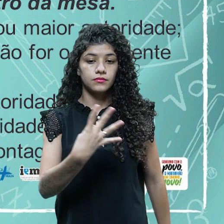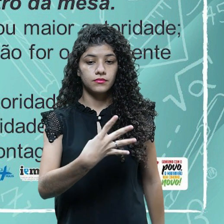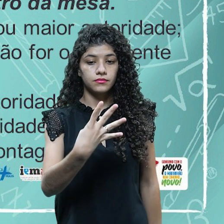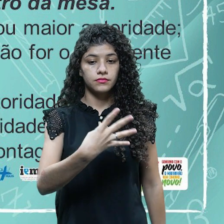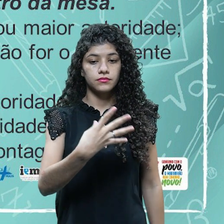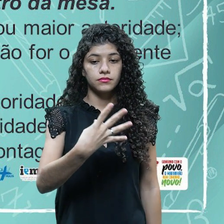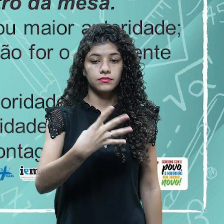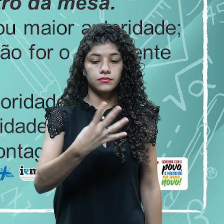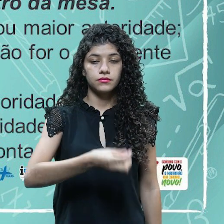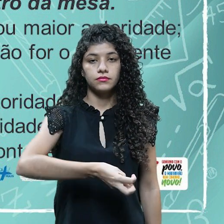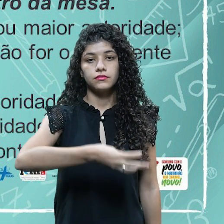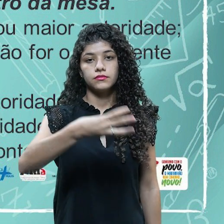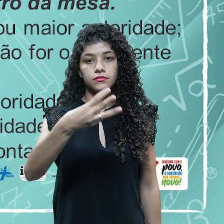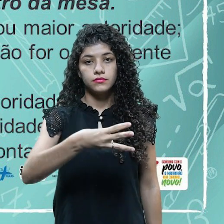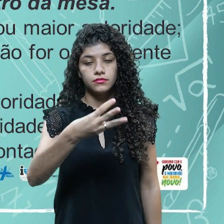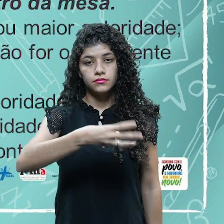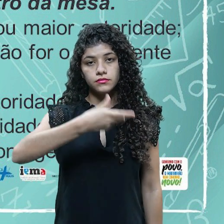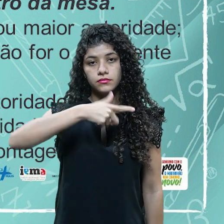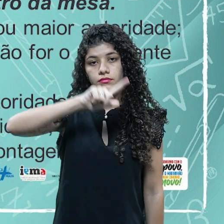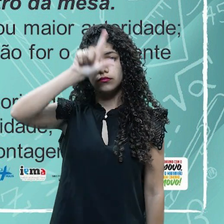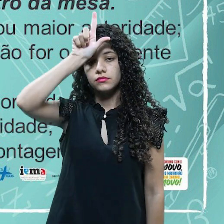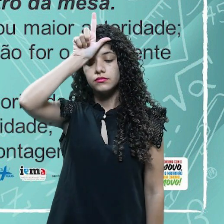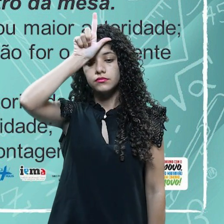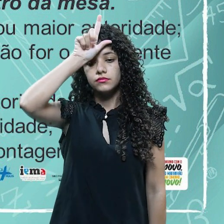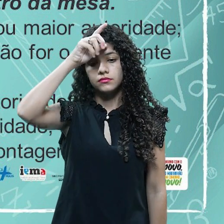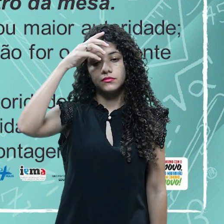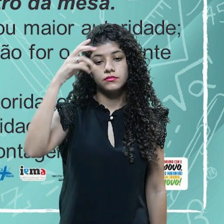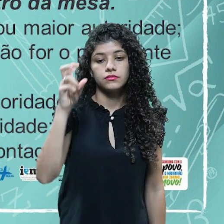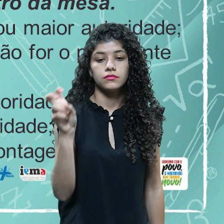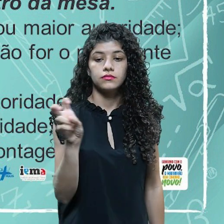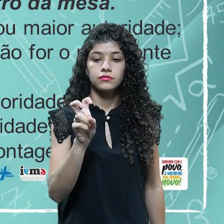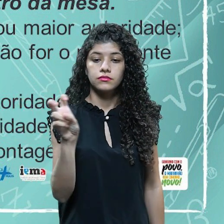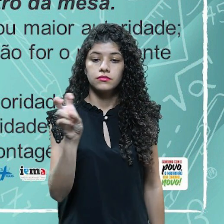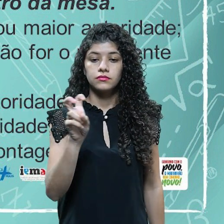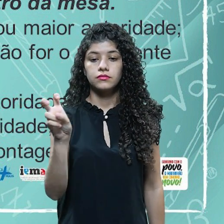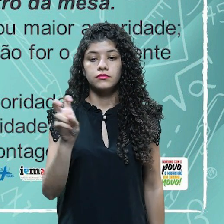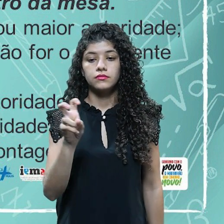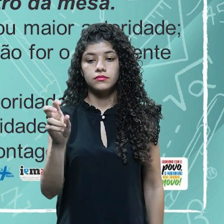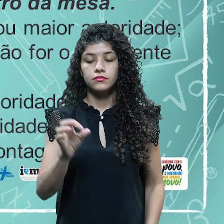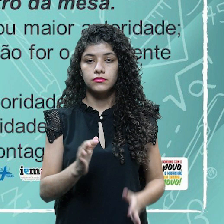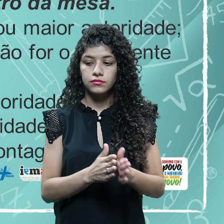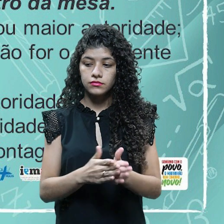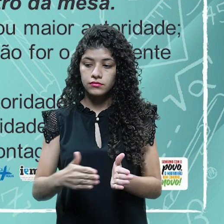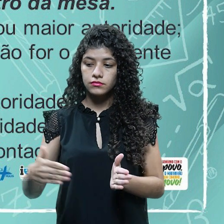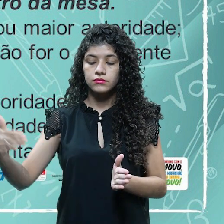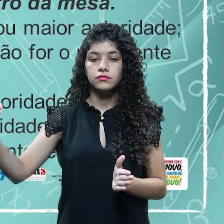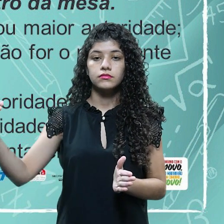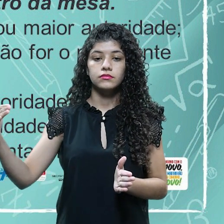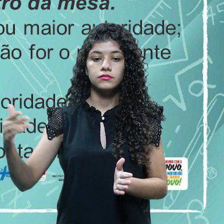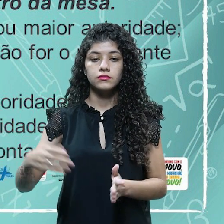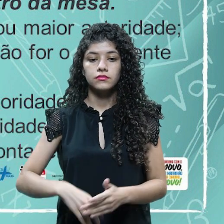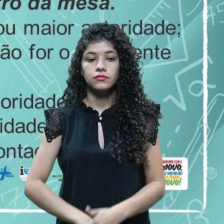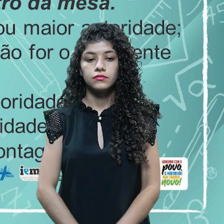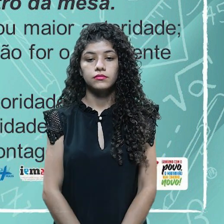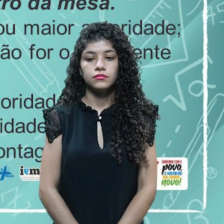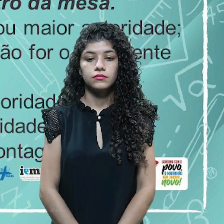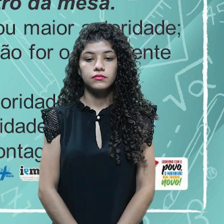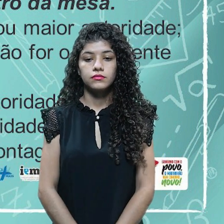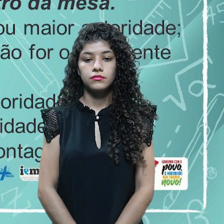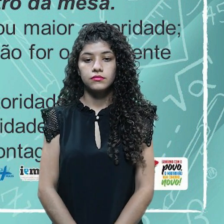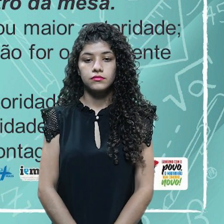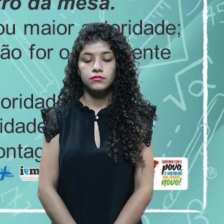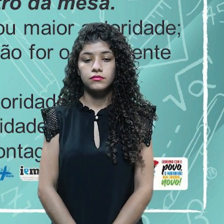4 é a terceira maior autoridade e o 5º é a continuação da montagem da mesa, se for um